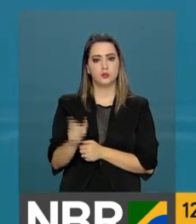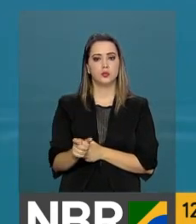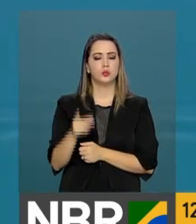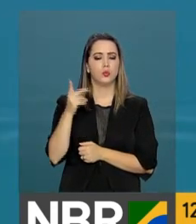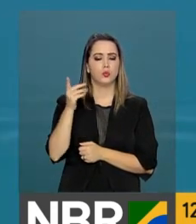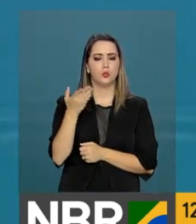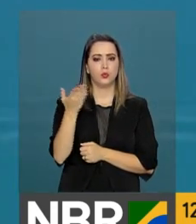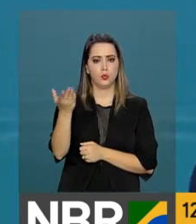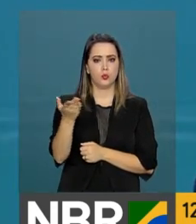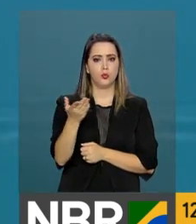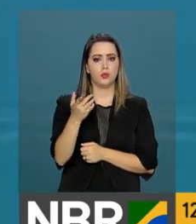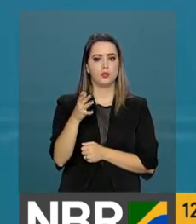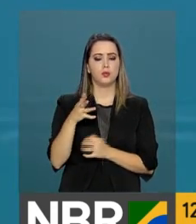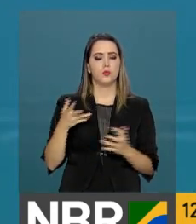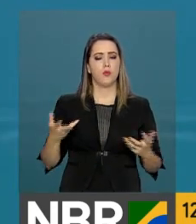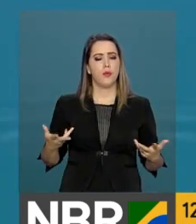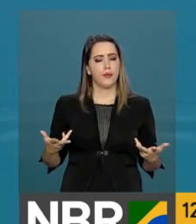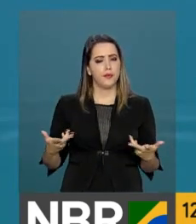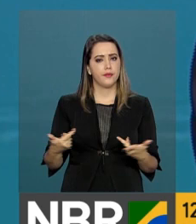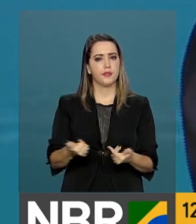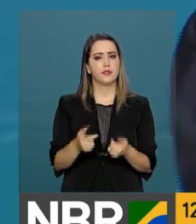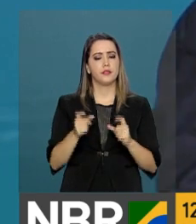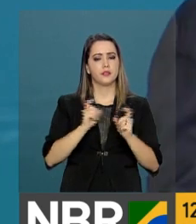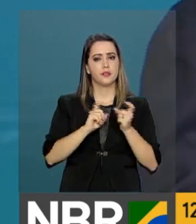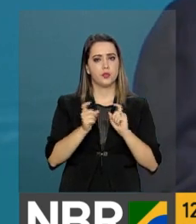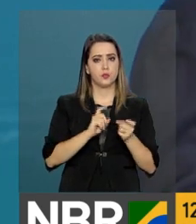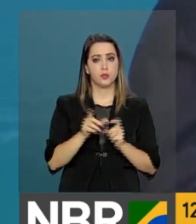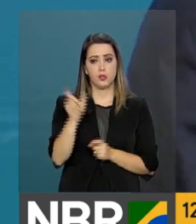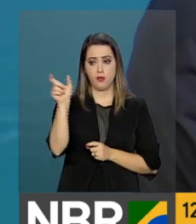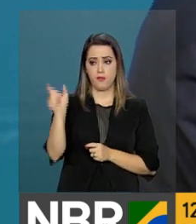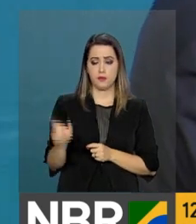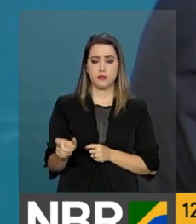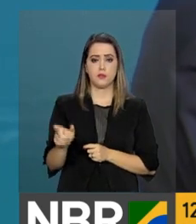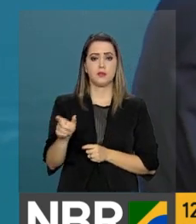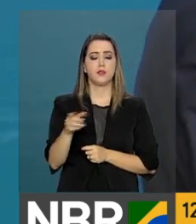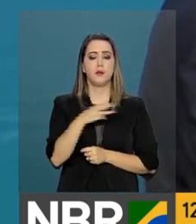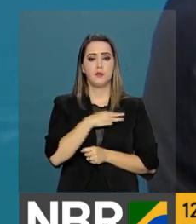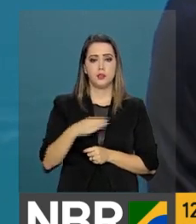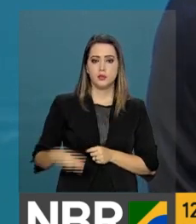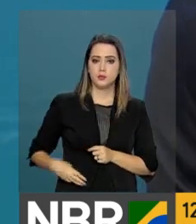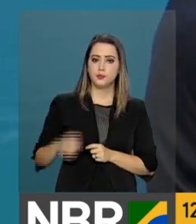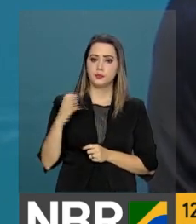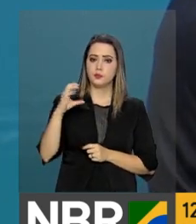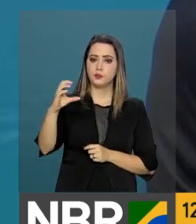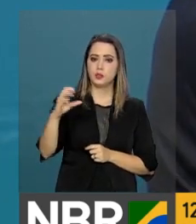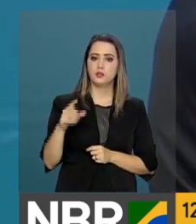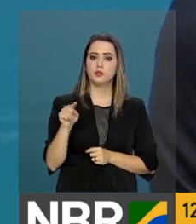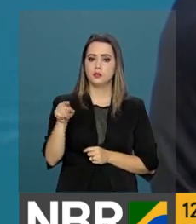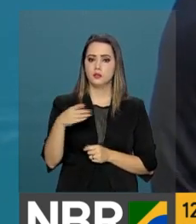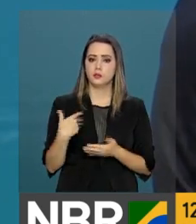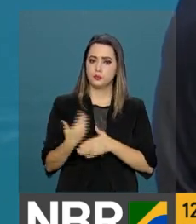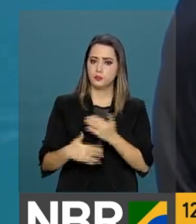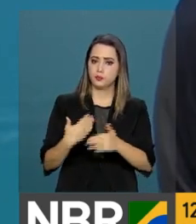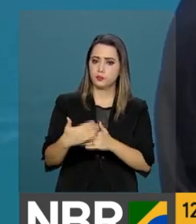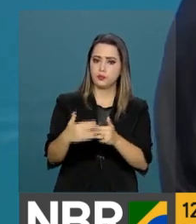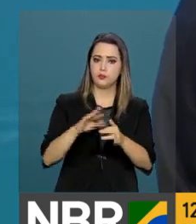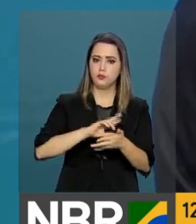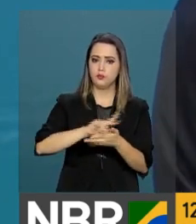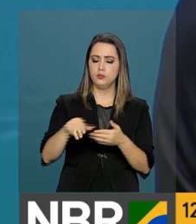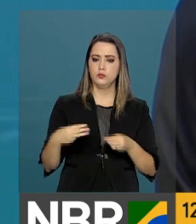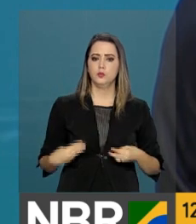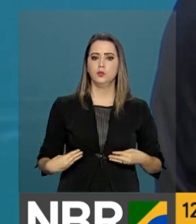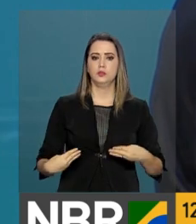natural eficiência administrativa, você levou isso adiante, mantendo contato com os vários